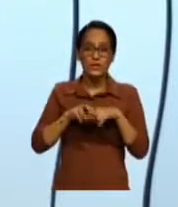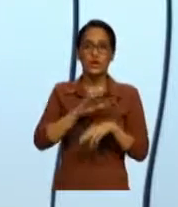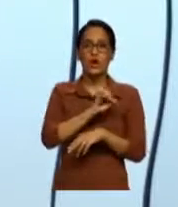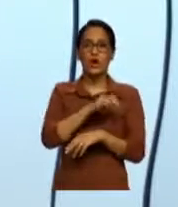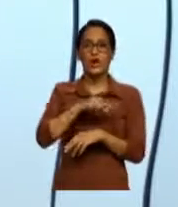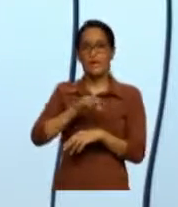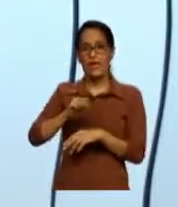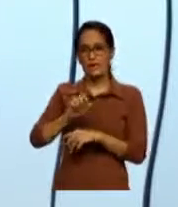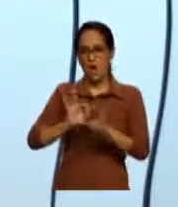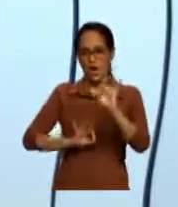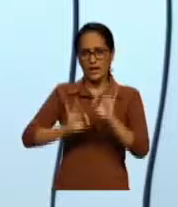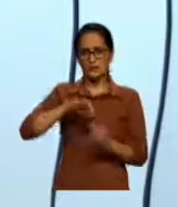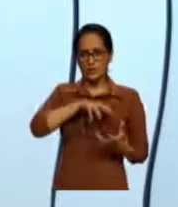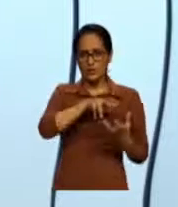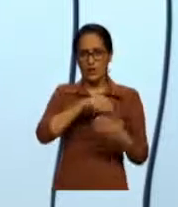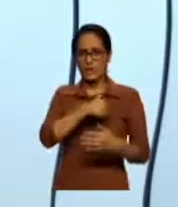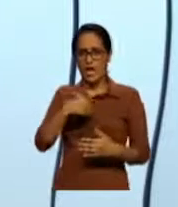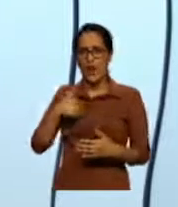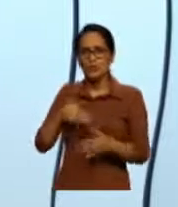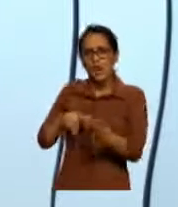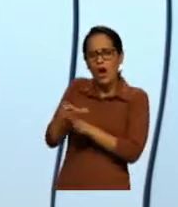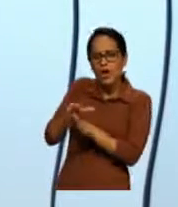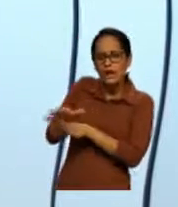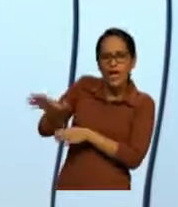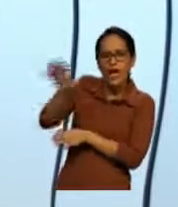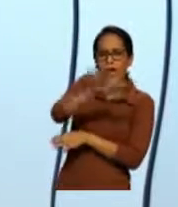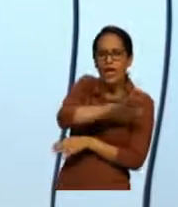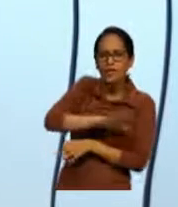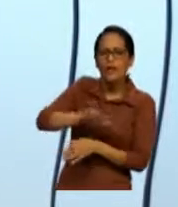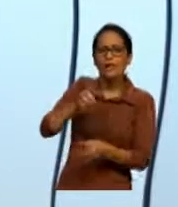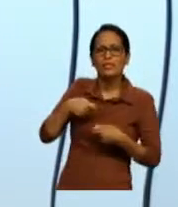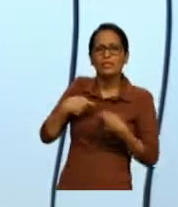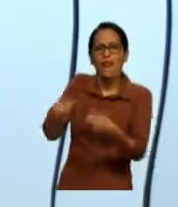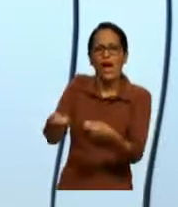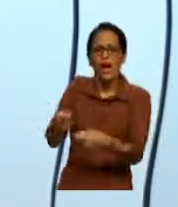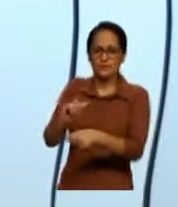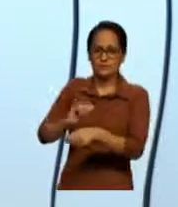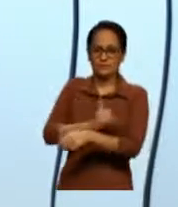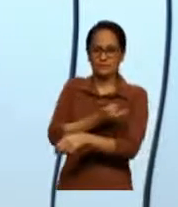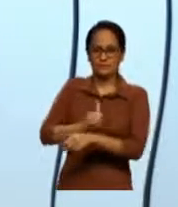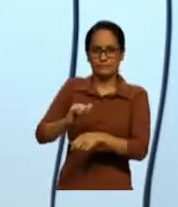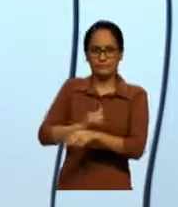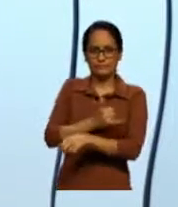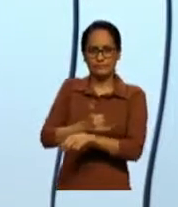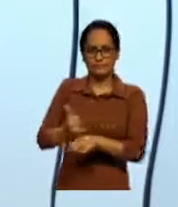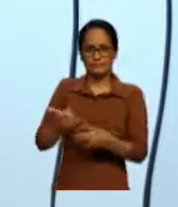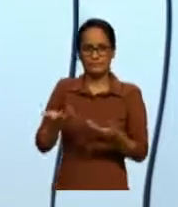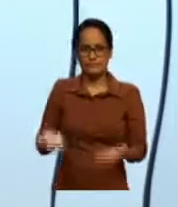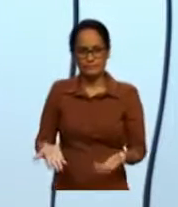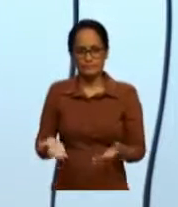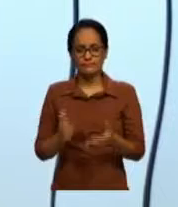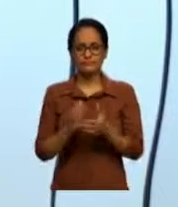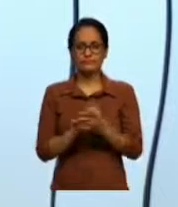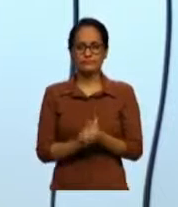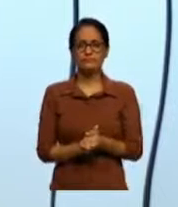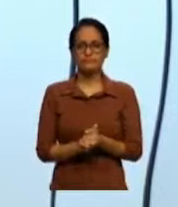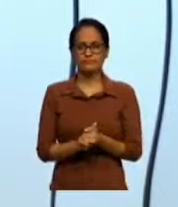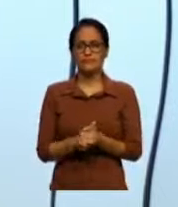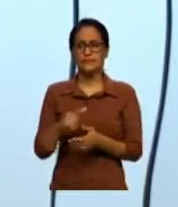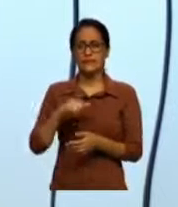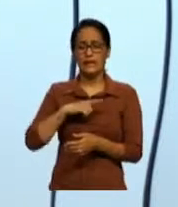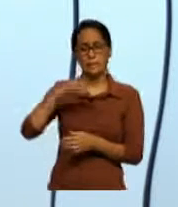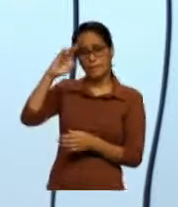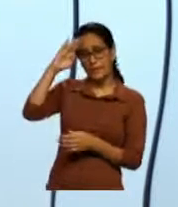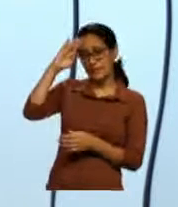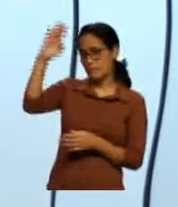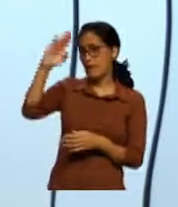esses dados para a gente e, com isso, estratégias. Onde eu vou ter, então, os principais tipos de doenças